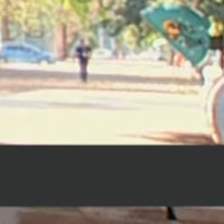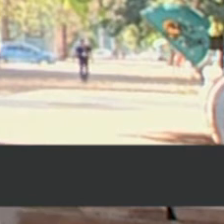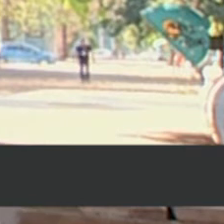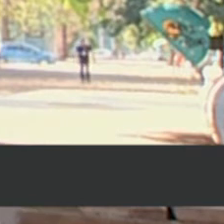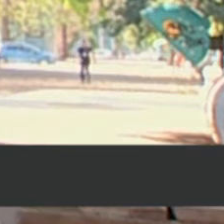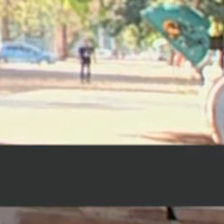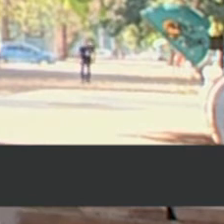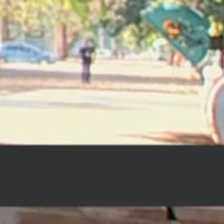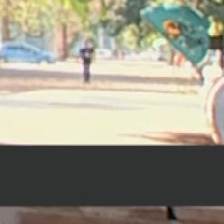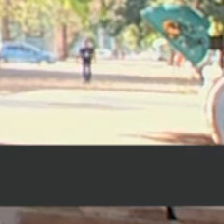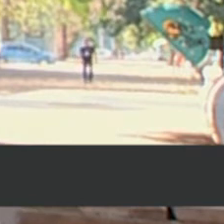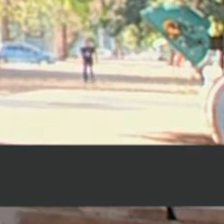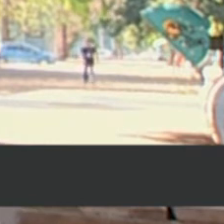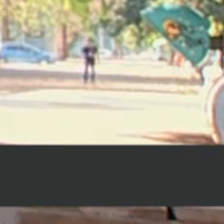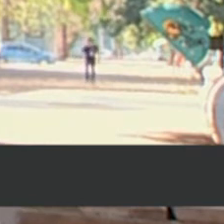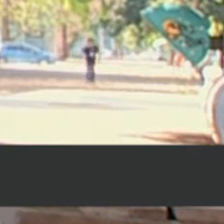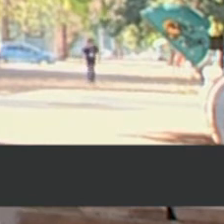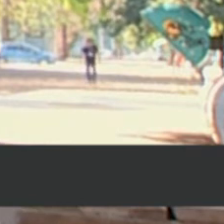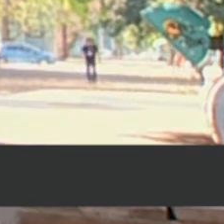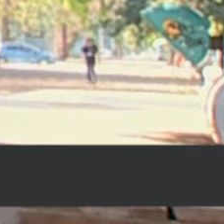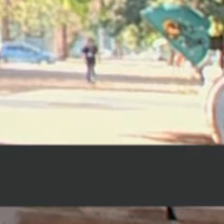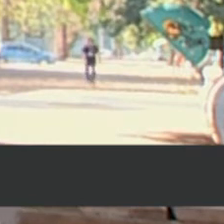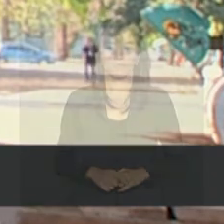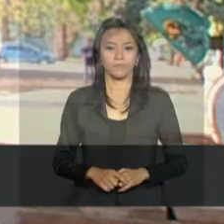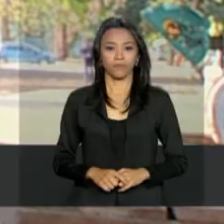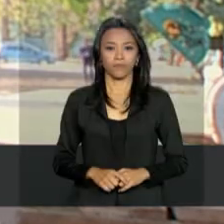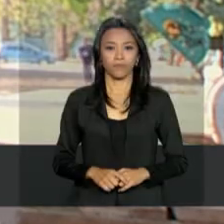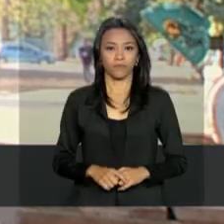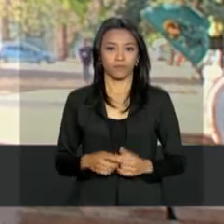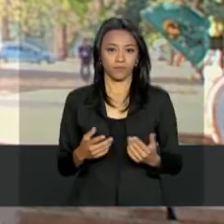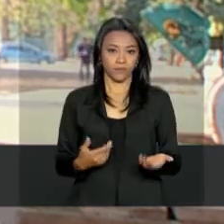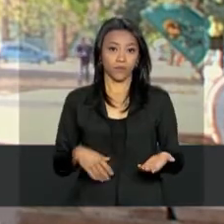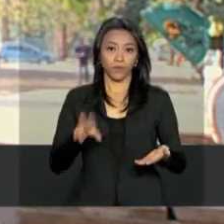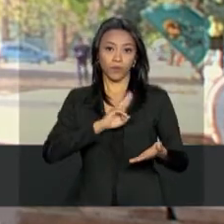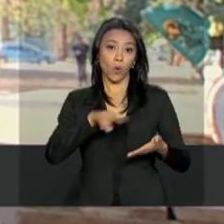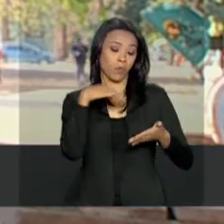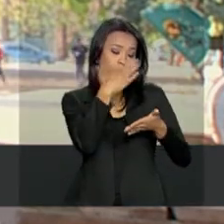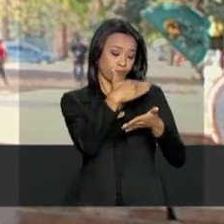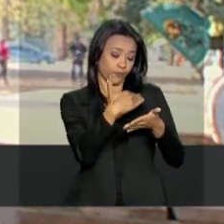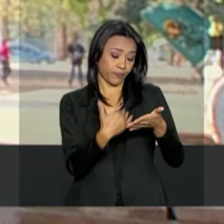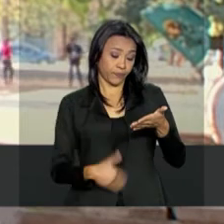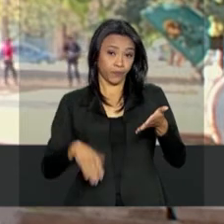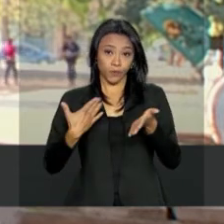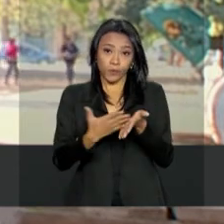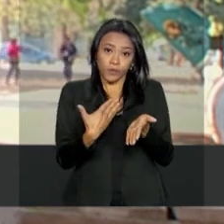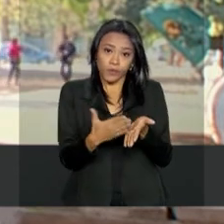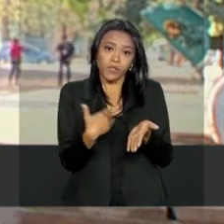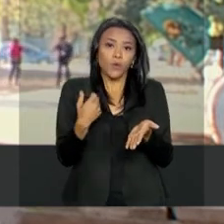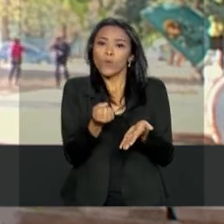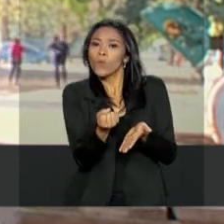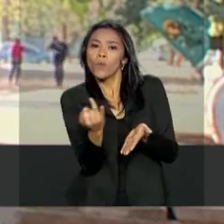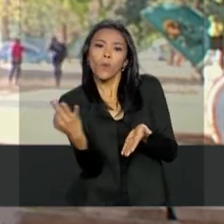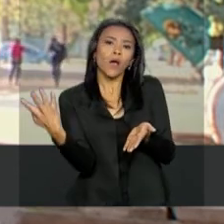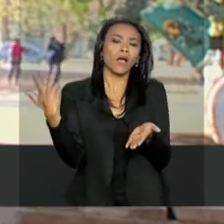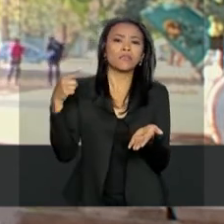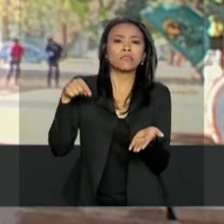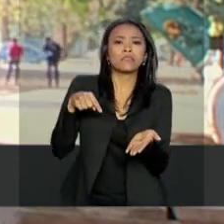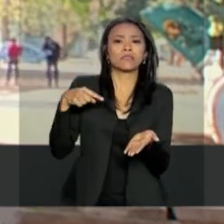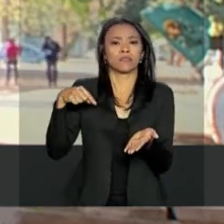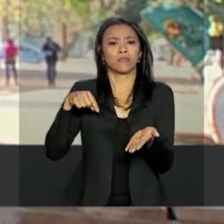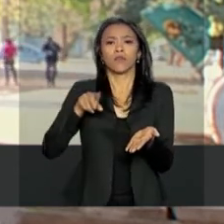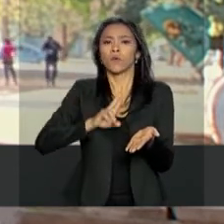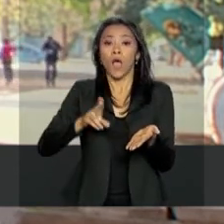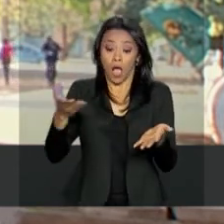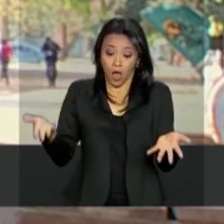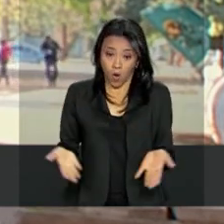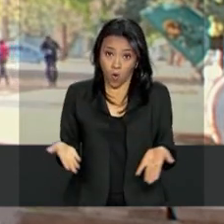os professores eles tinham acesso a uma resenha, a uma referência sobre o que vinha contido nesses livros, quais eram os materiais que estavam nesses livros. A